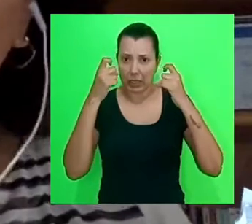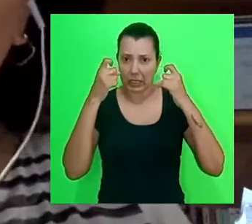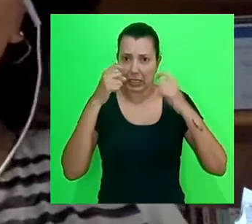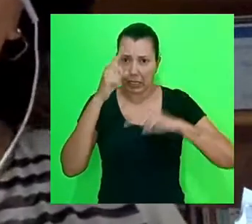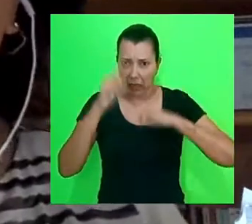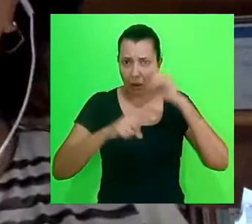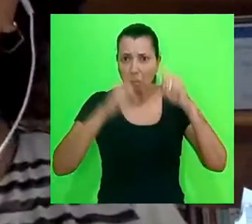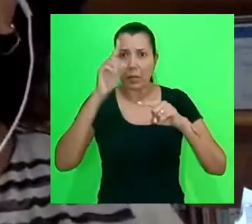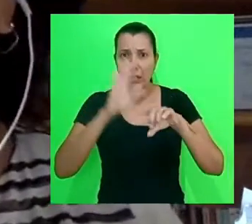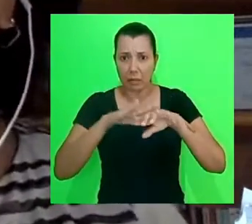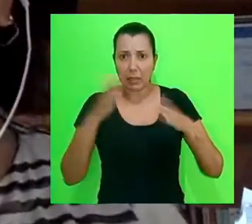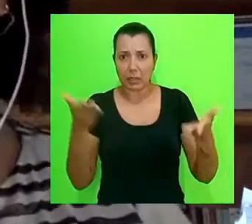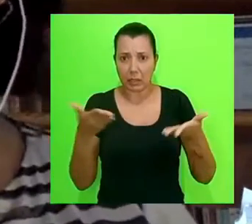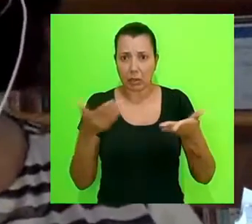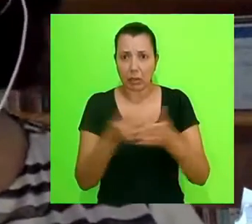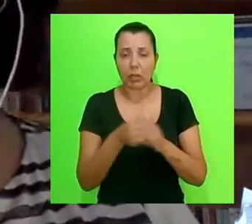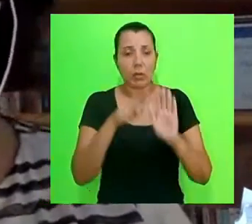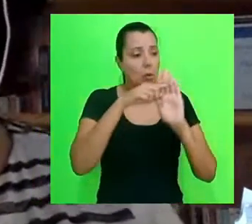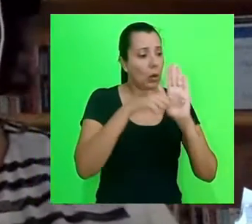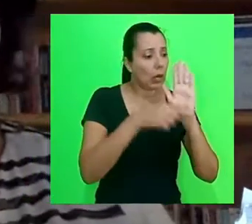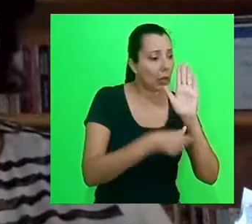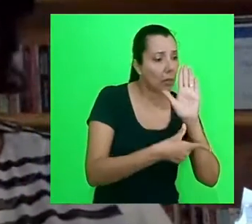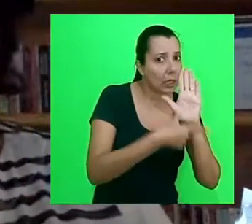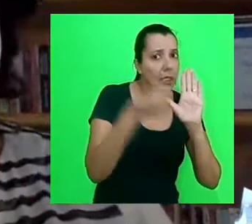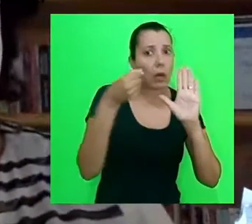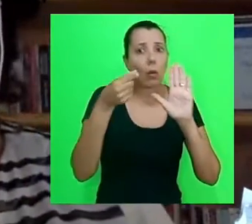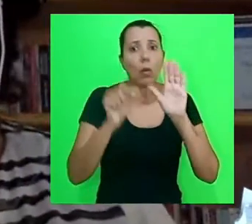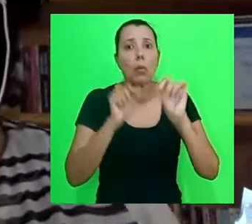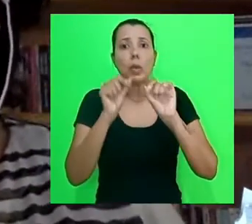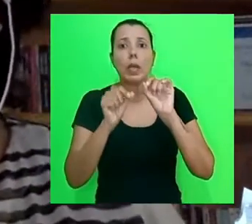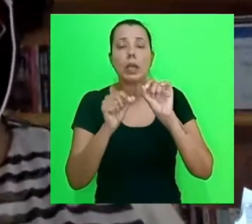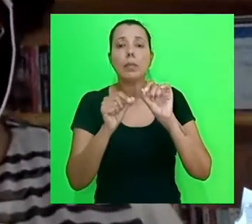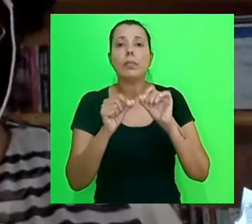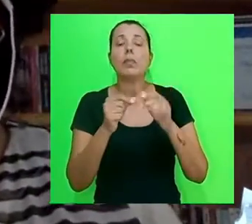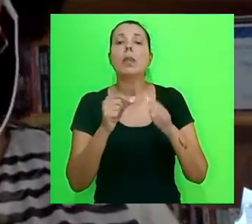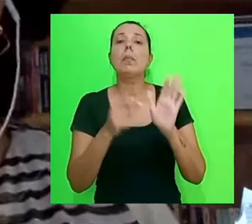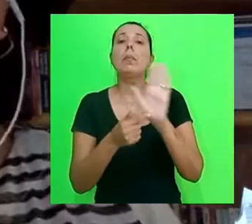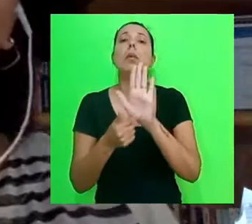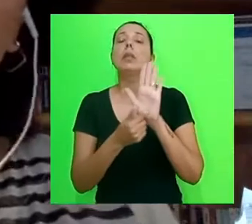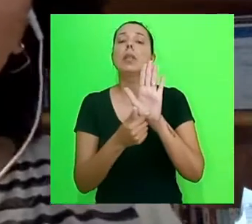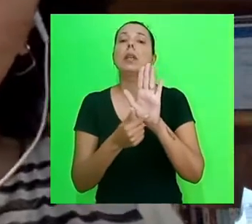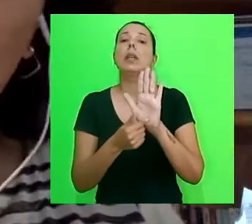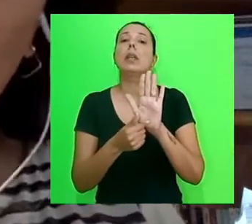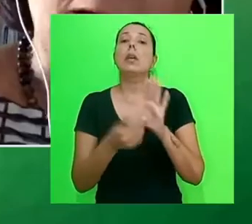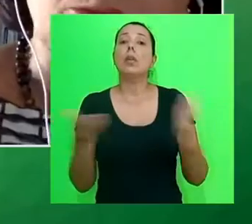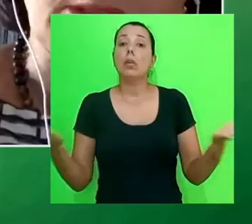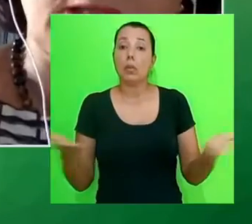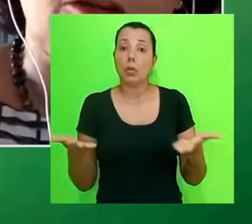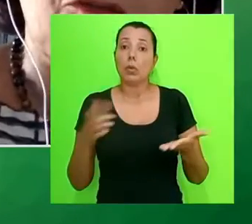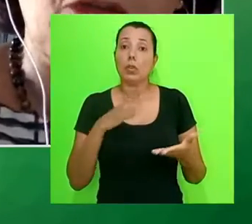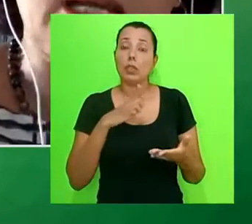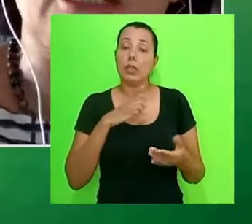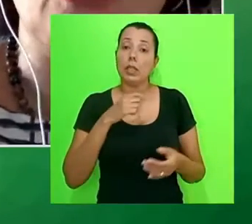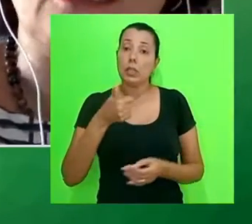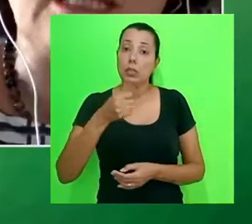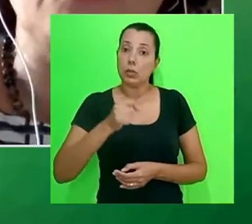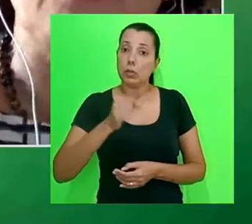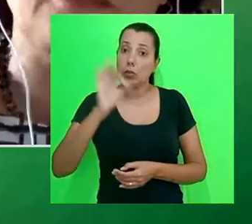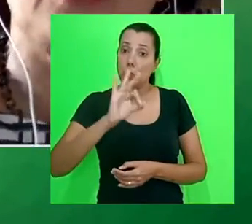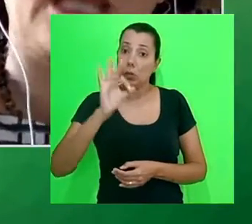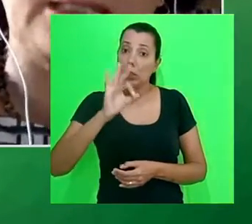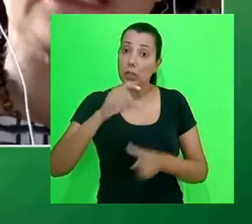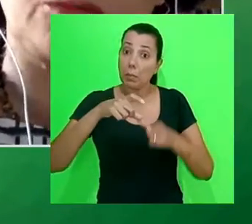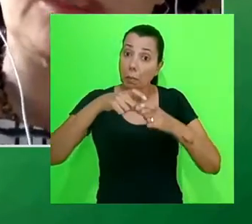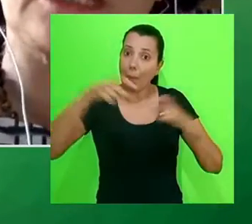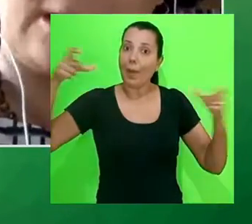se aumentou, tem duas questões aqui que nós precisamos analisar. Aumentou, esse dado significa que nós